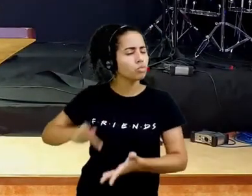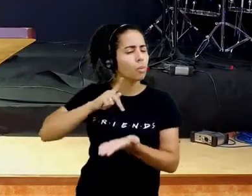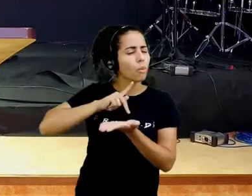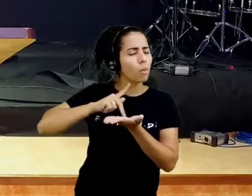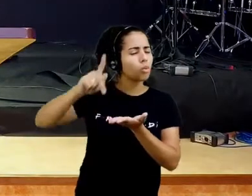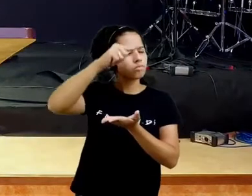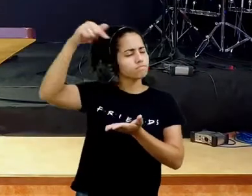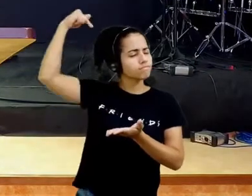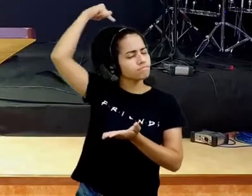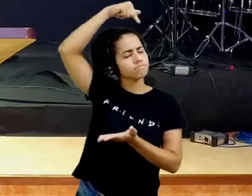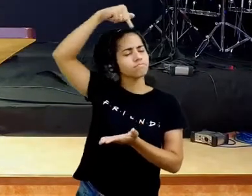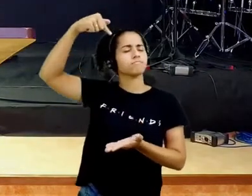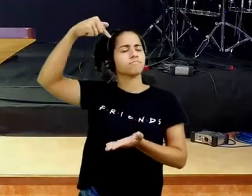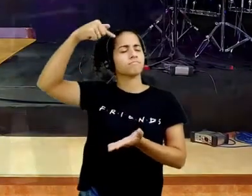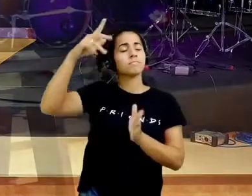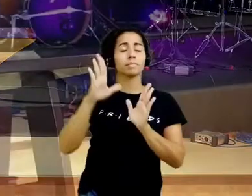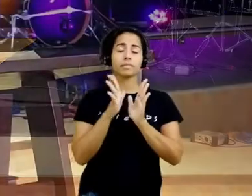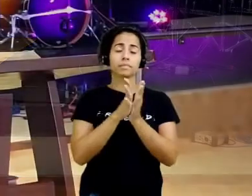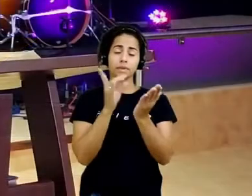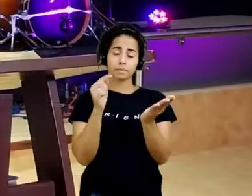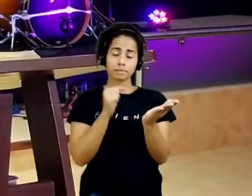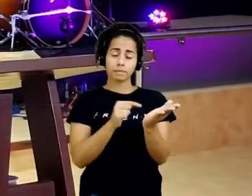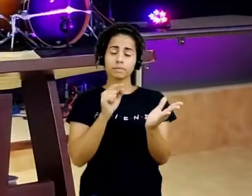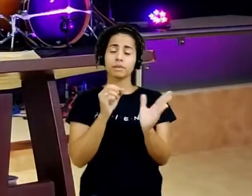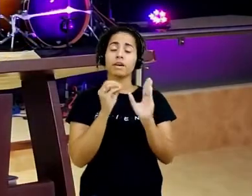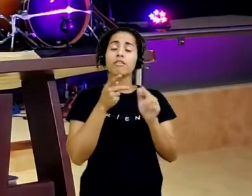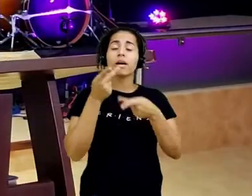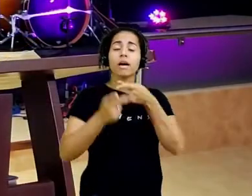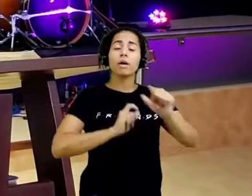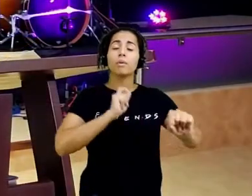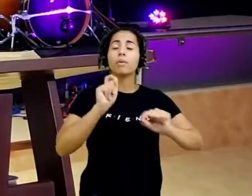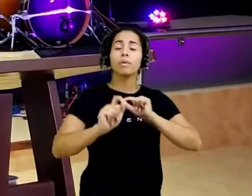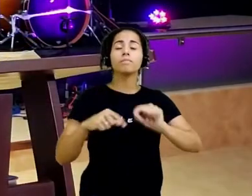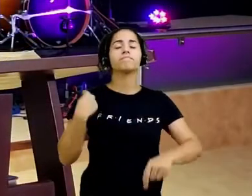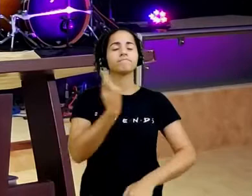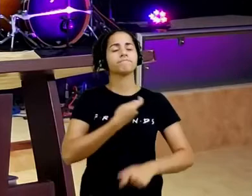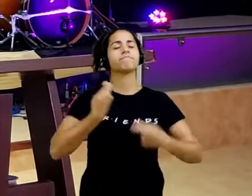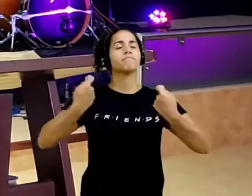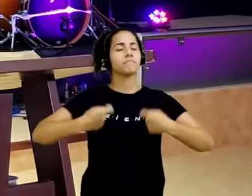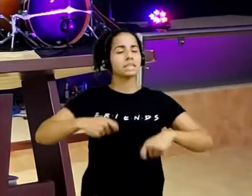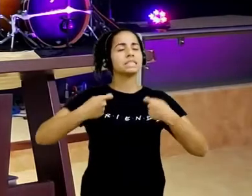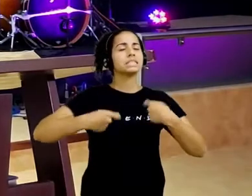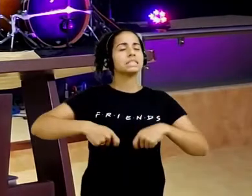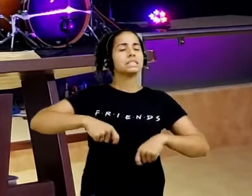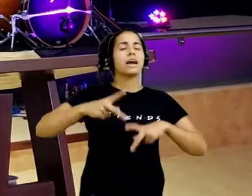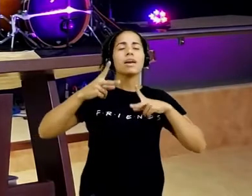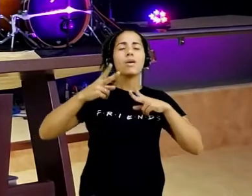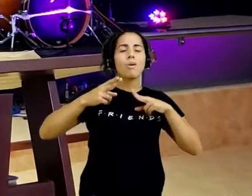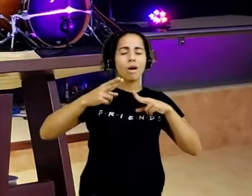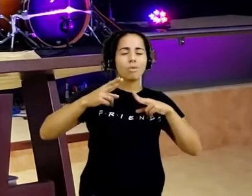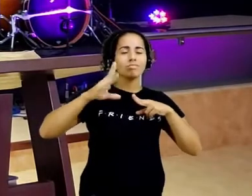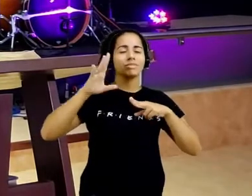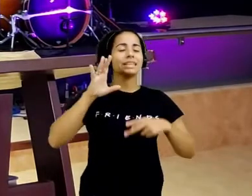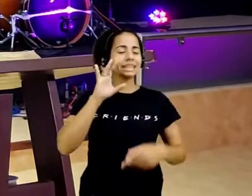e a Tua palavra nos recomenda que nós precisamos ser santos, nos